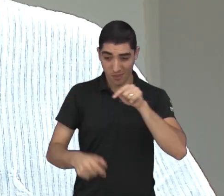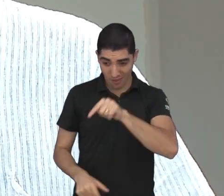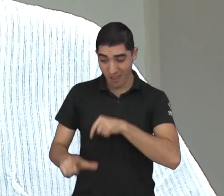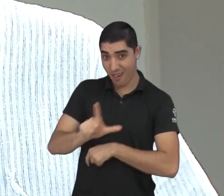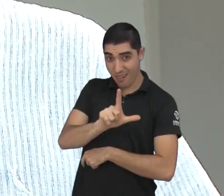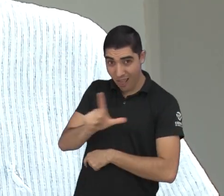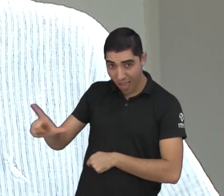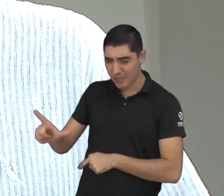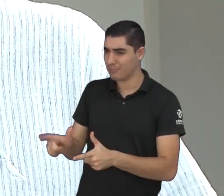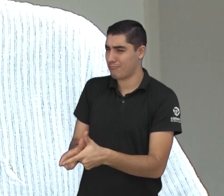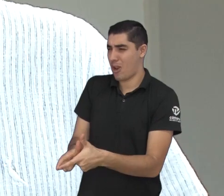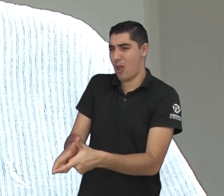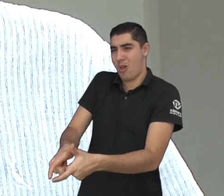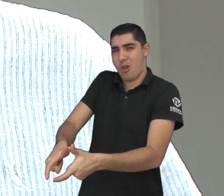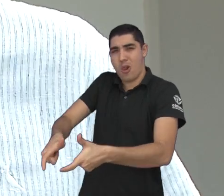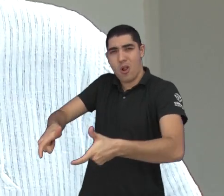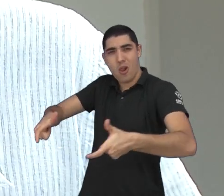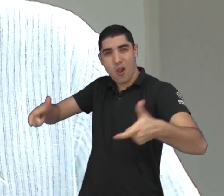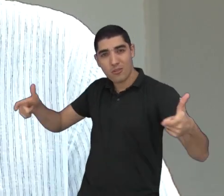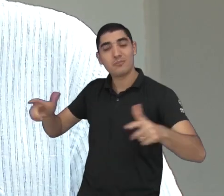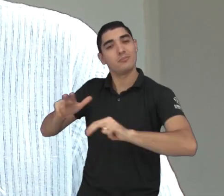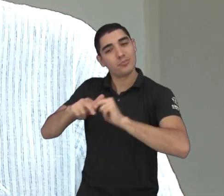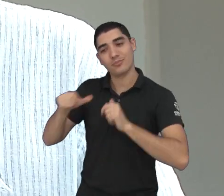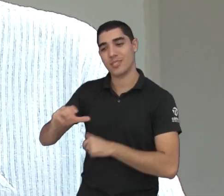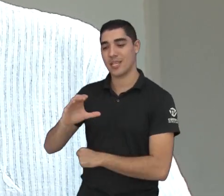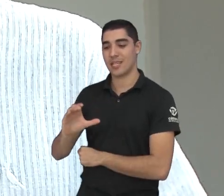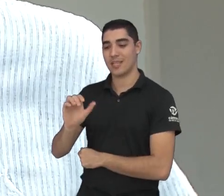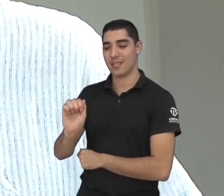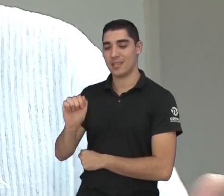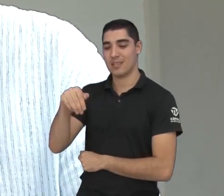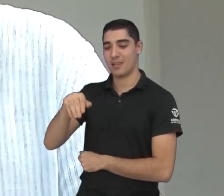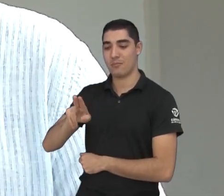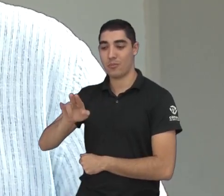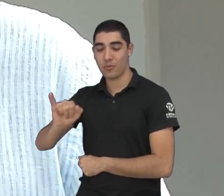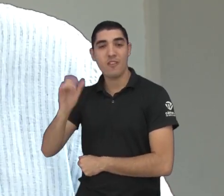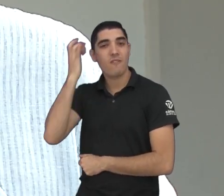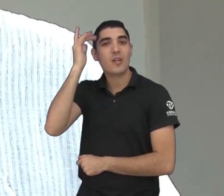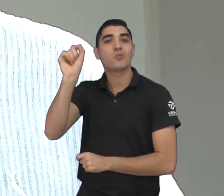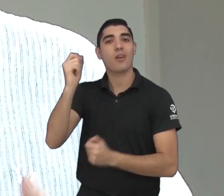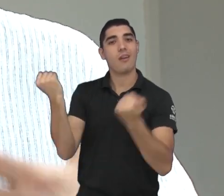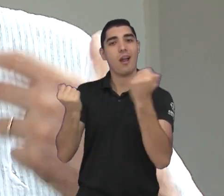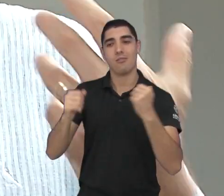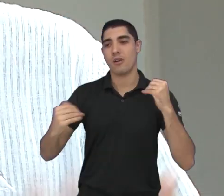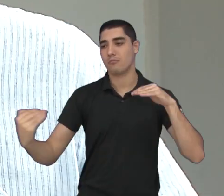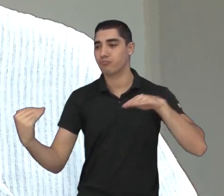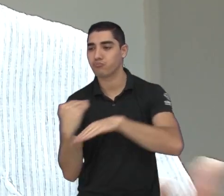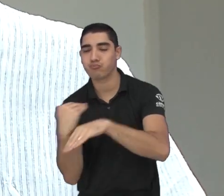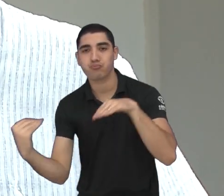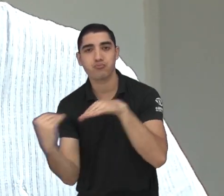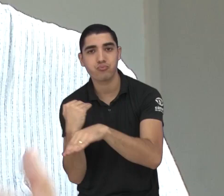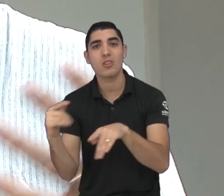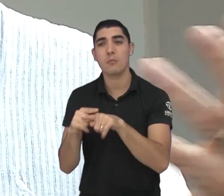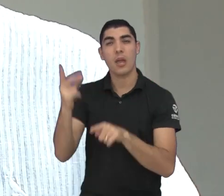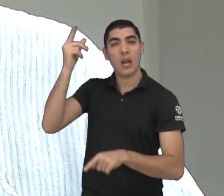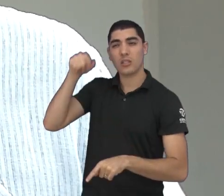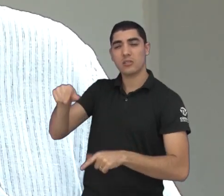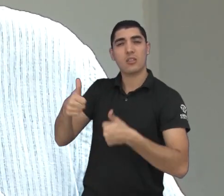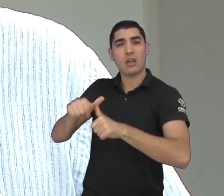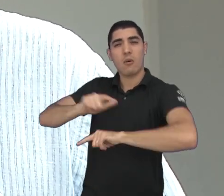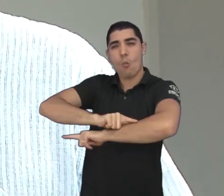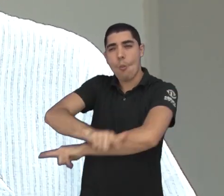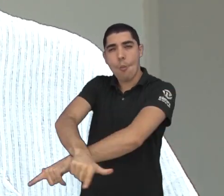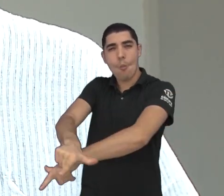da Zona Leste em razão desse investimento da Via Cambuí, que facilitou a mobilidade, que abriu novas áreas, aqueles